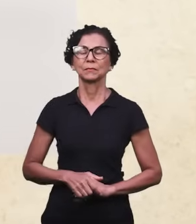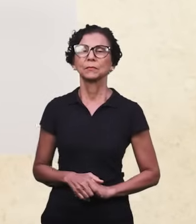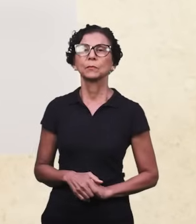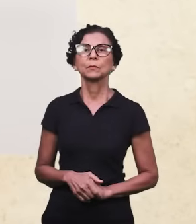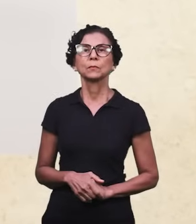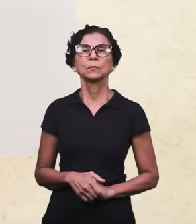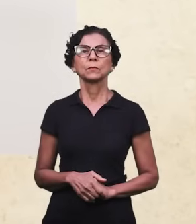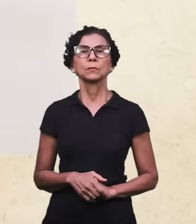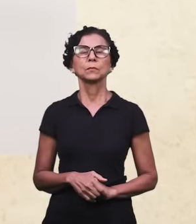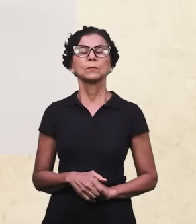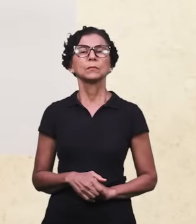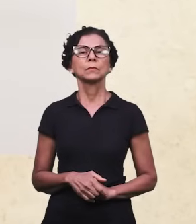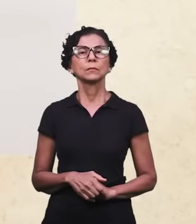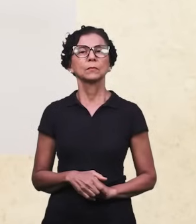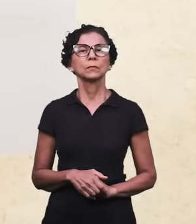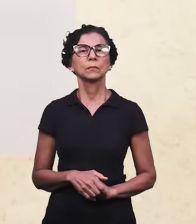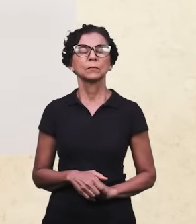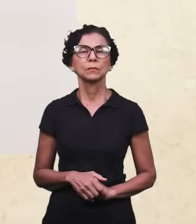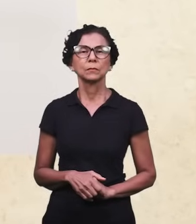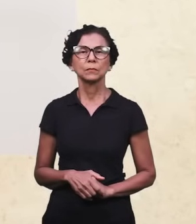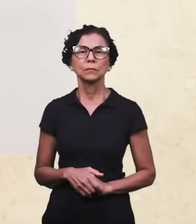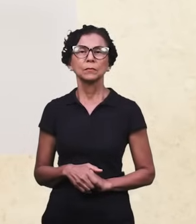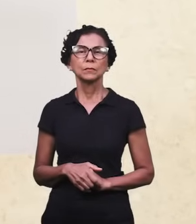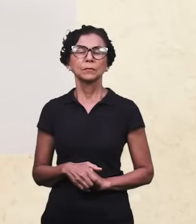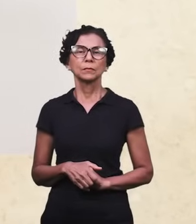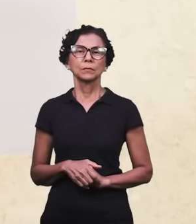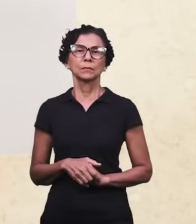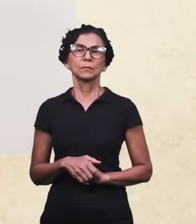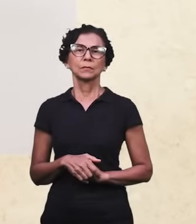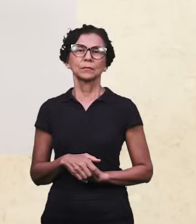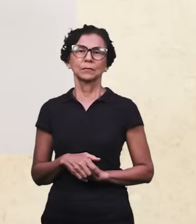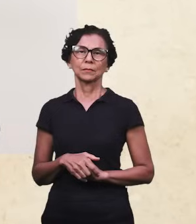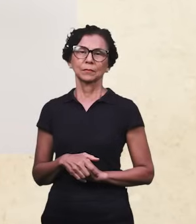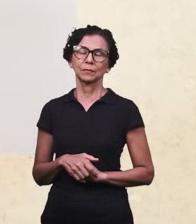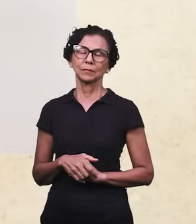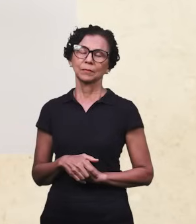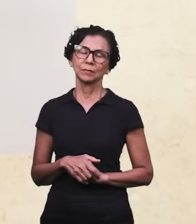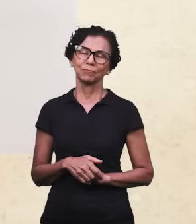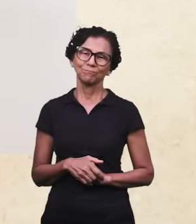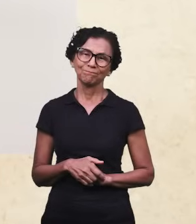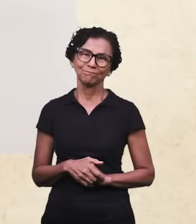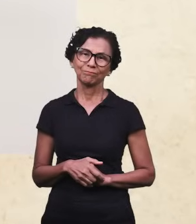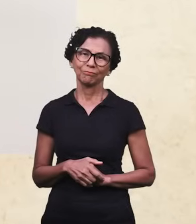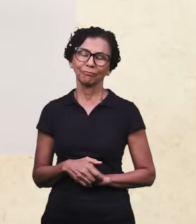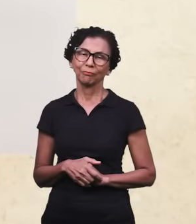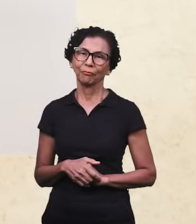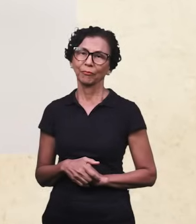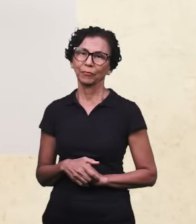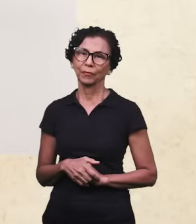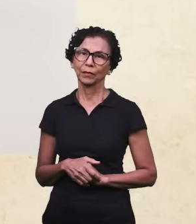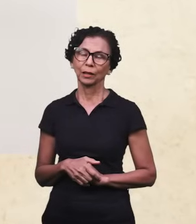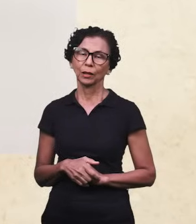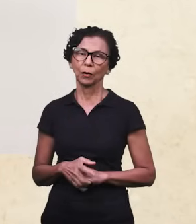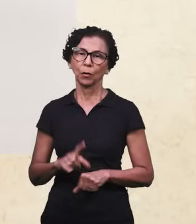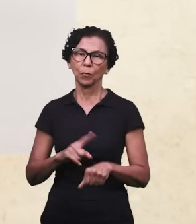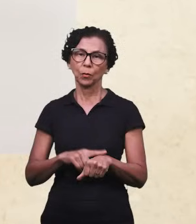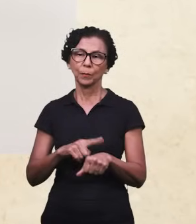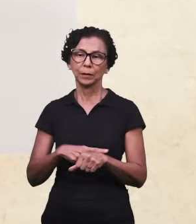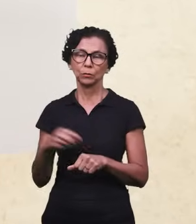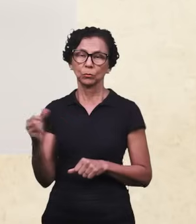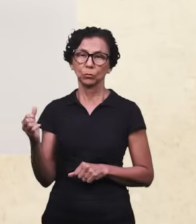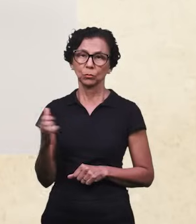Nós vemos aqui aquilo que os irmãos vão viver, uma nova passagem. Daniel,